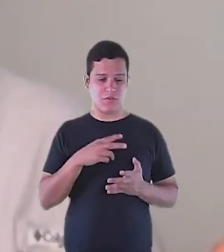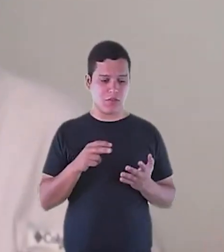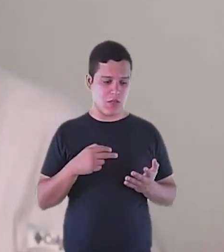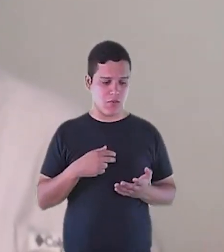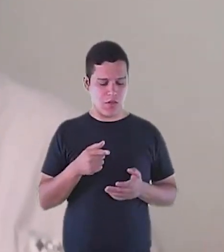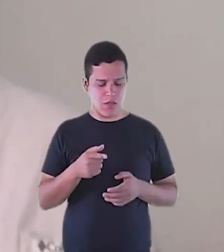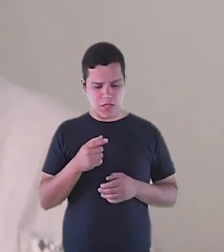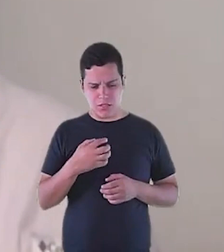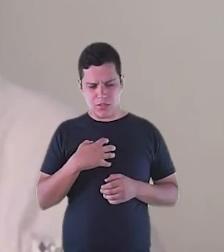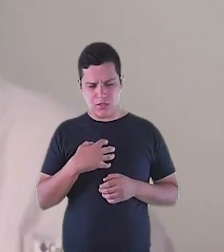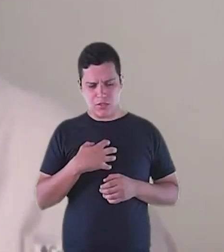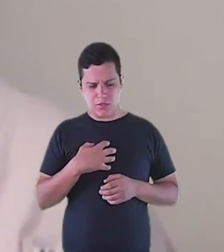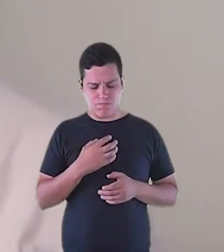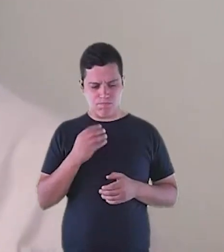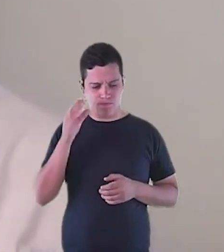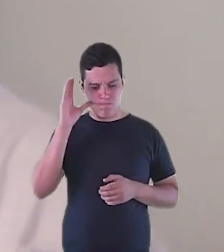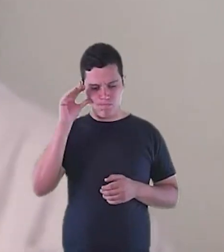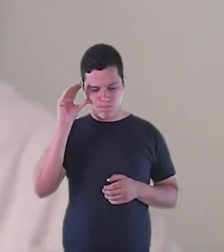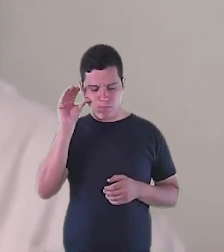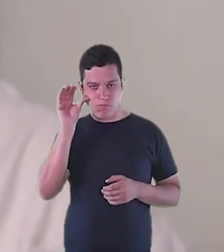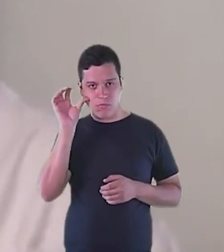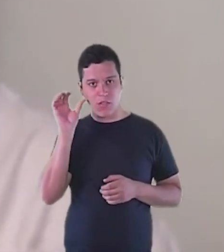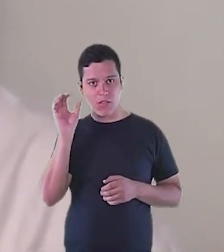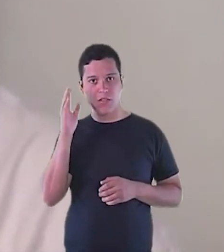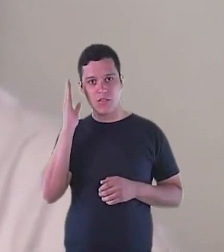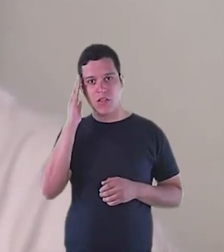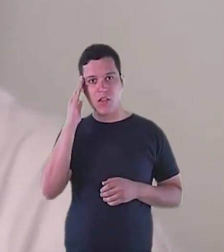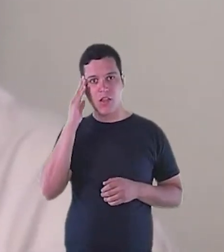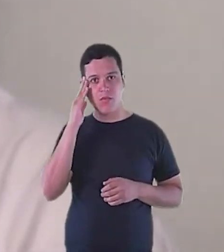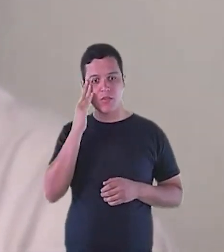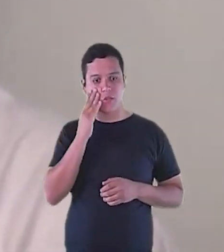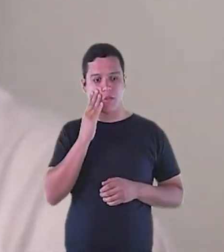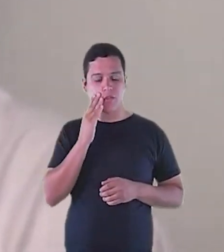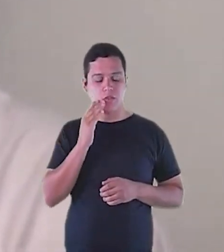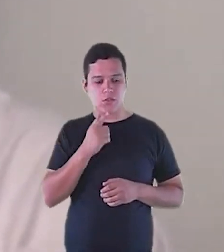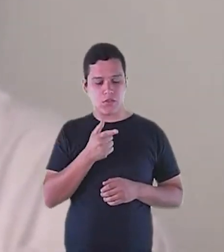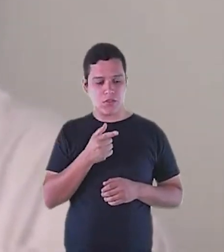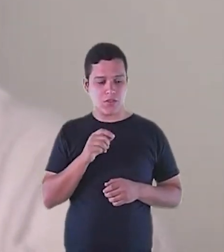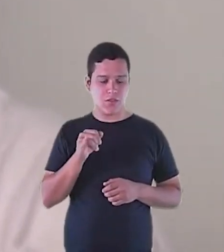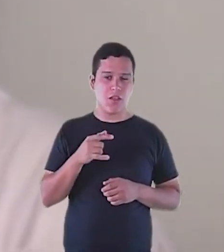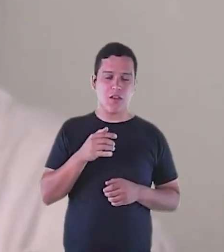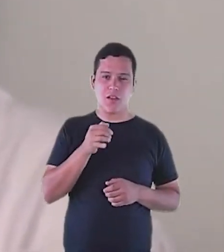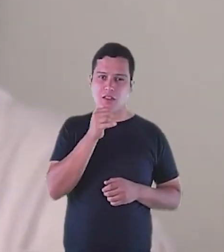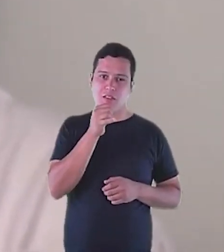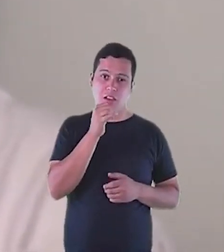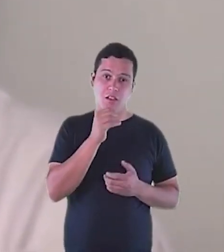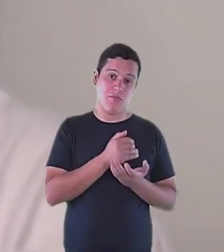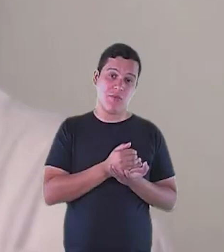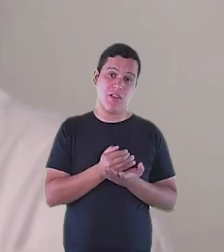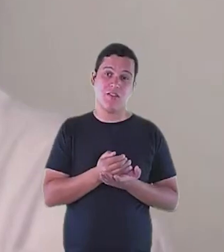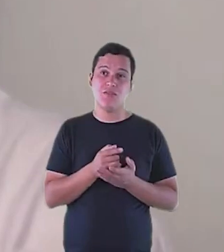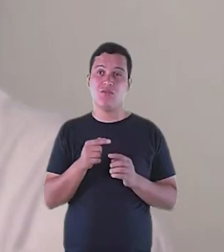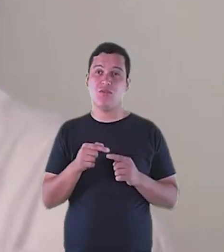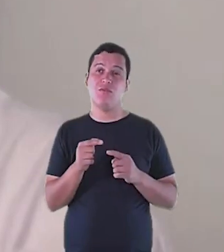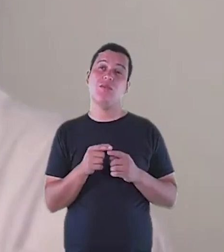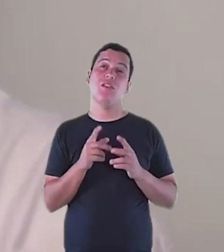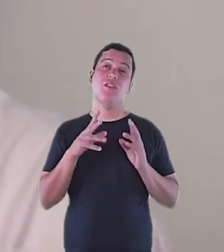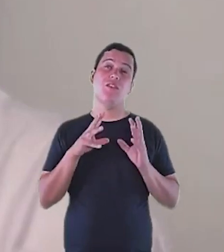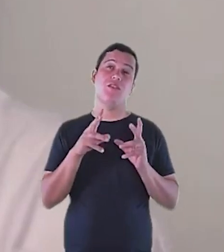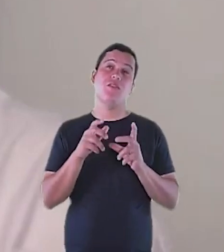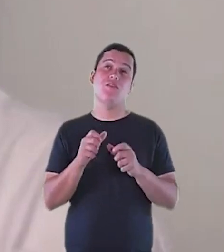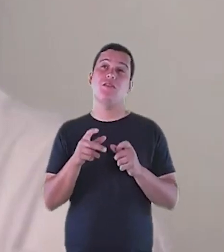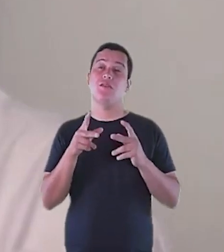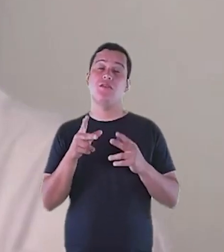fica curioso. Se eu começasse de um ponto de vista mais acadêmico, falando logo de cara das contradições